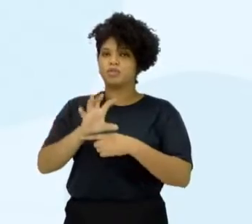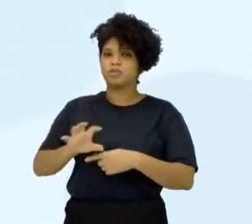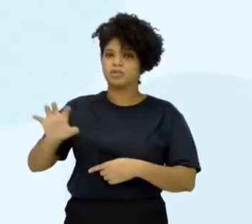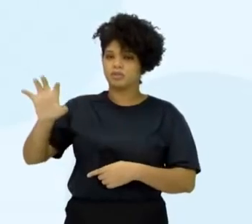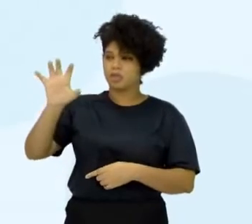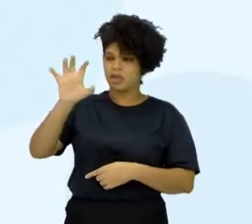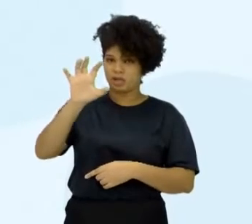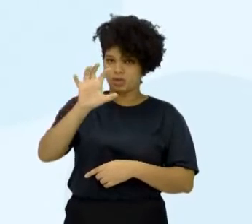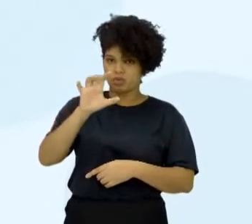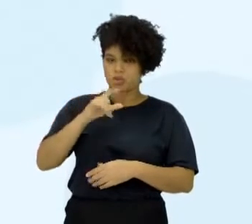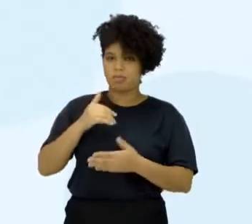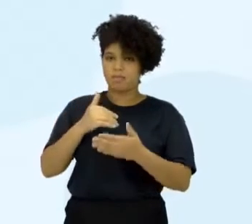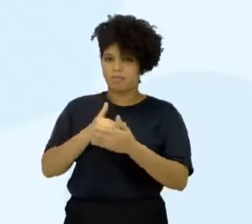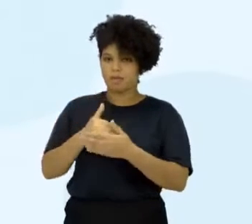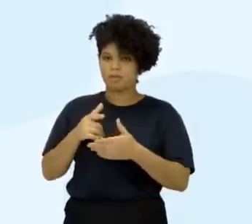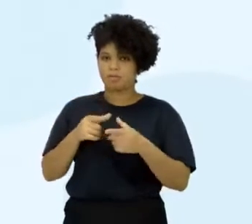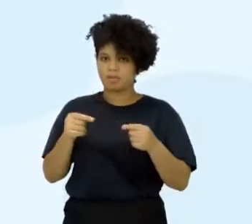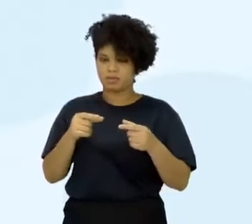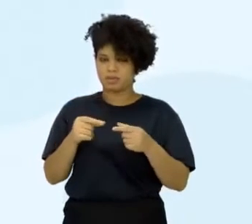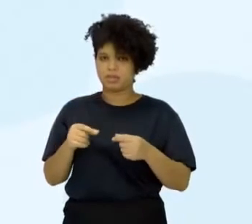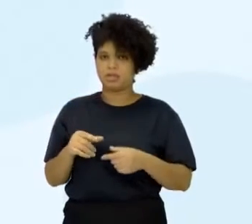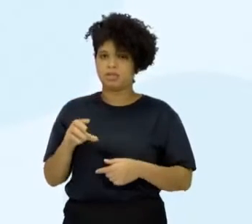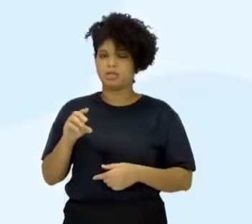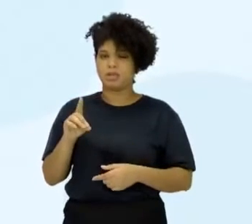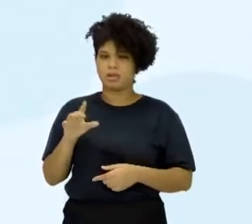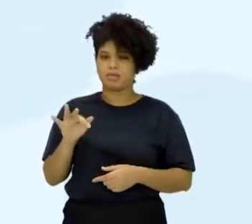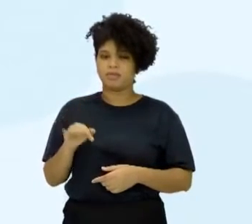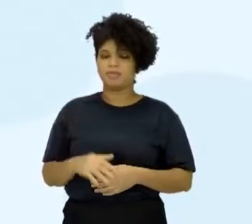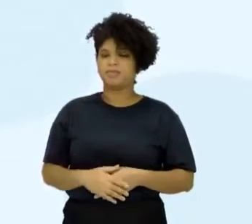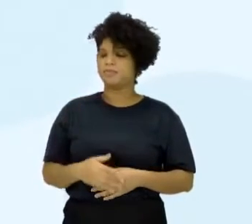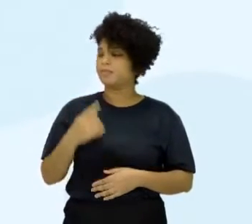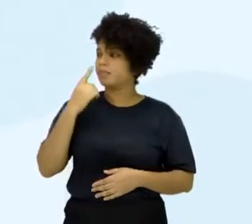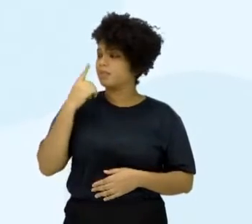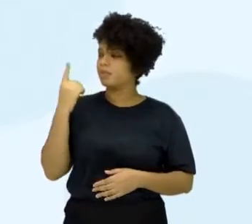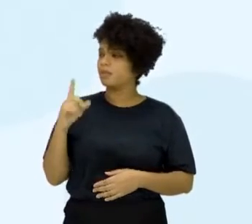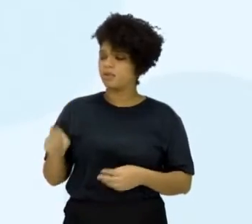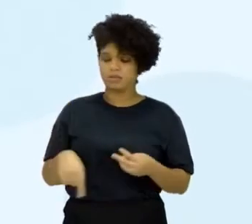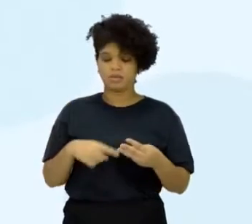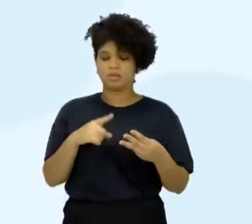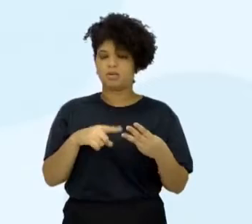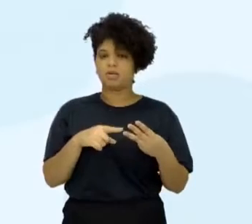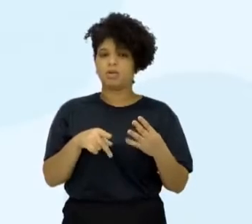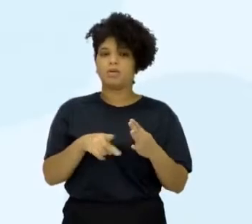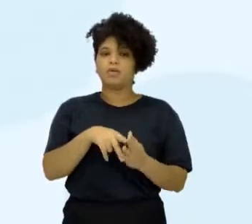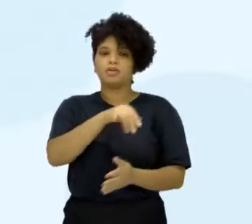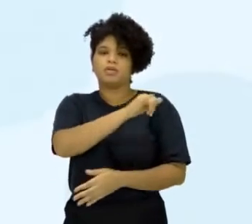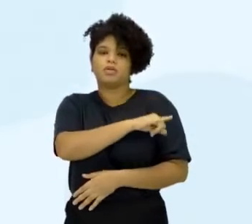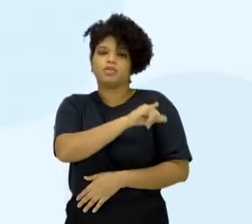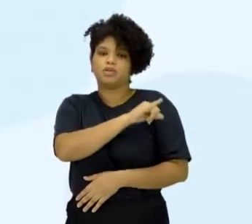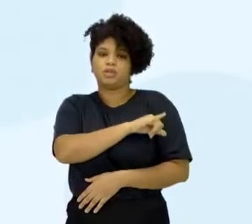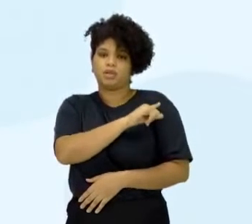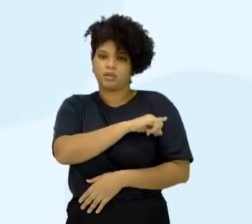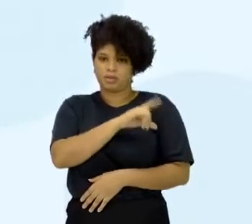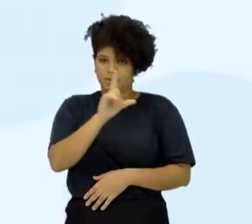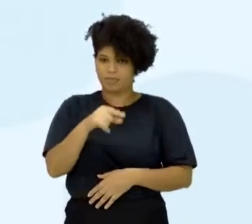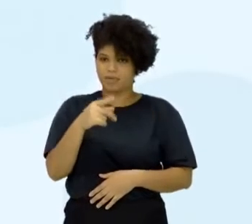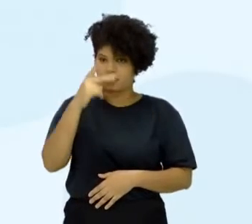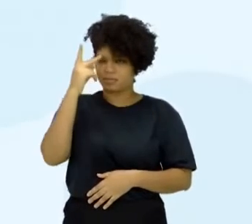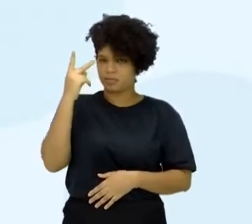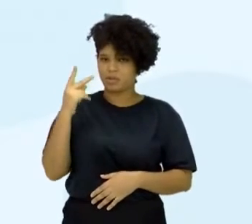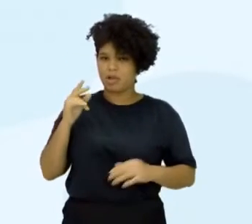do entorno de Brasília. Pode ir para o próximo. E aí nós temos aí o arranjo populacional do Rio de Janeiro, né, que